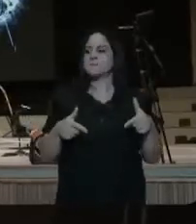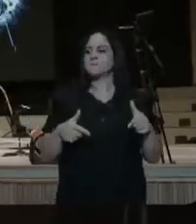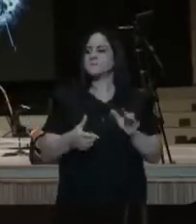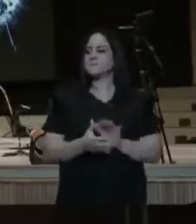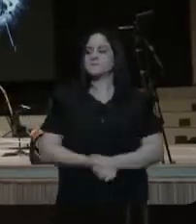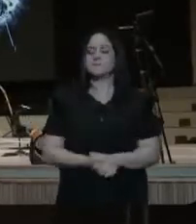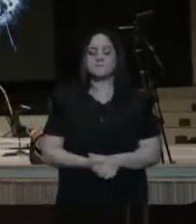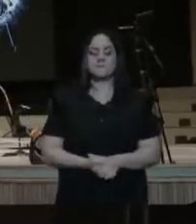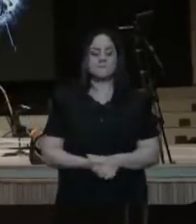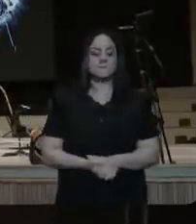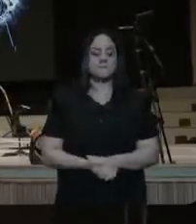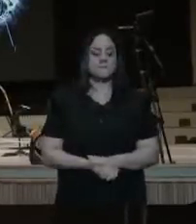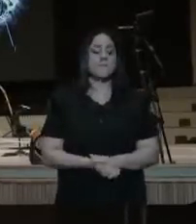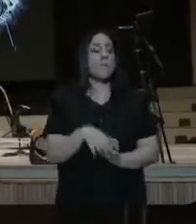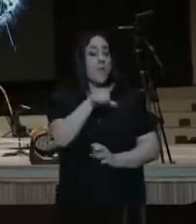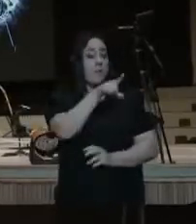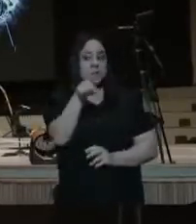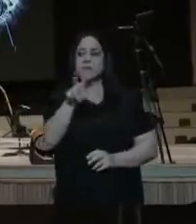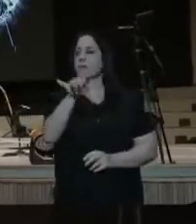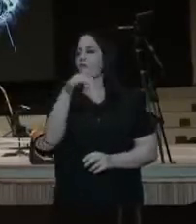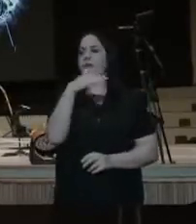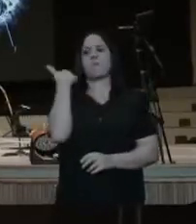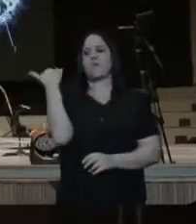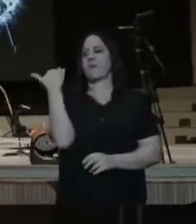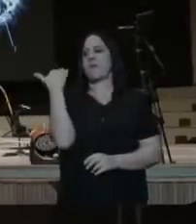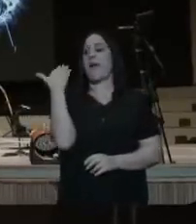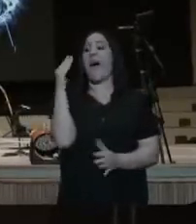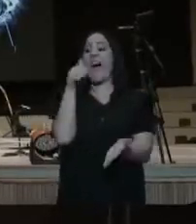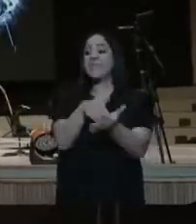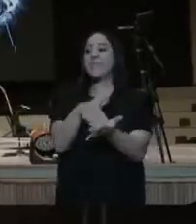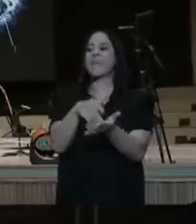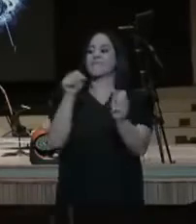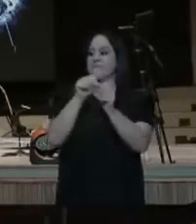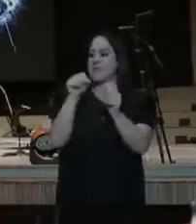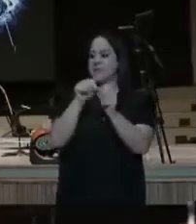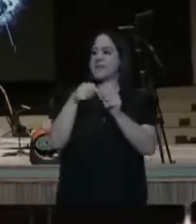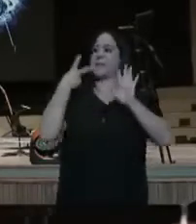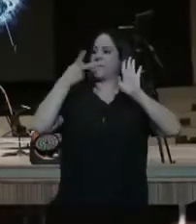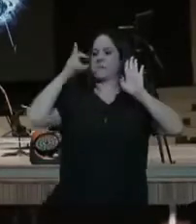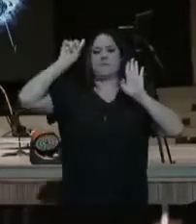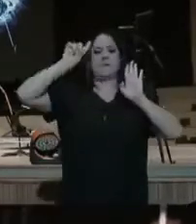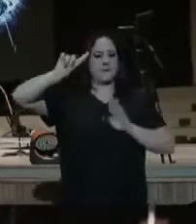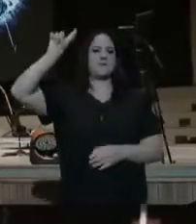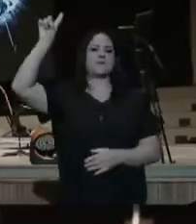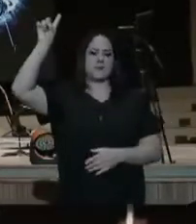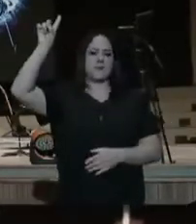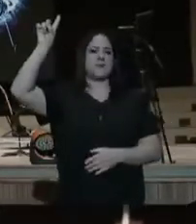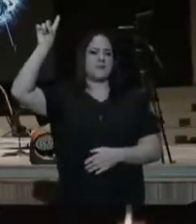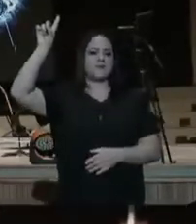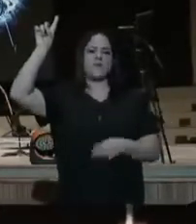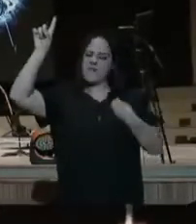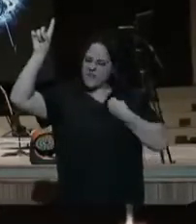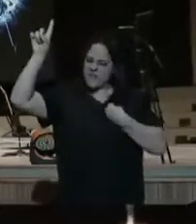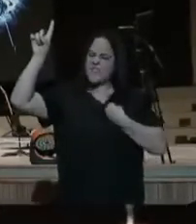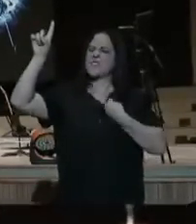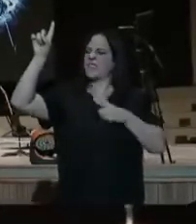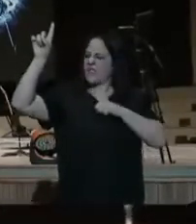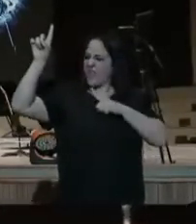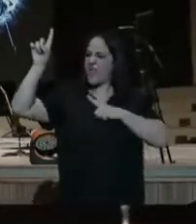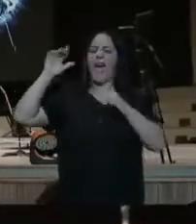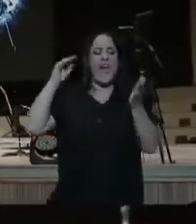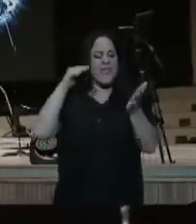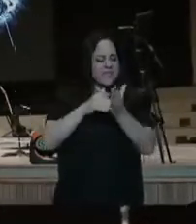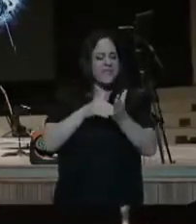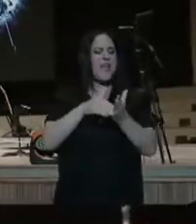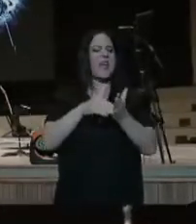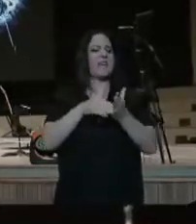e você não vai morrer o profetismo você não vai morrer antes de cumprir tudo aquilo que